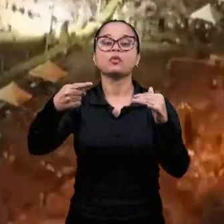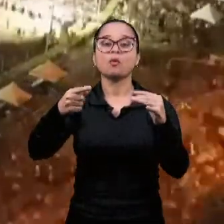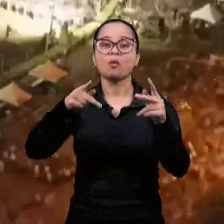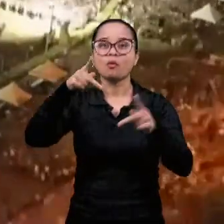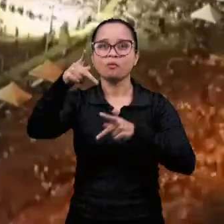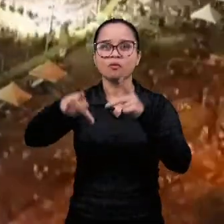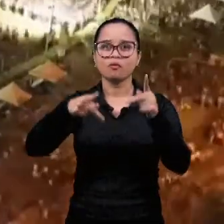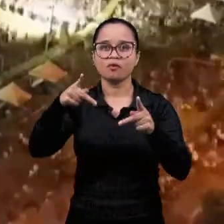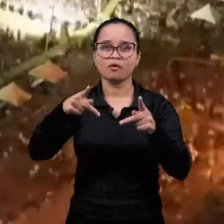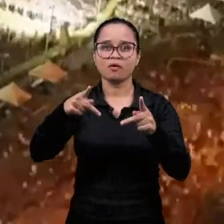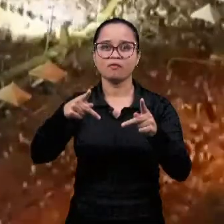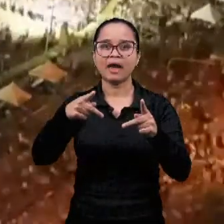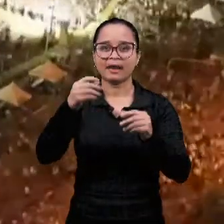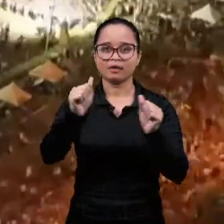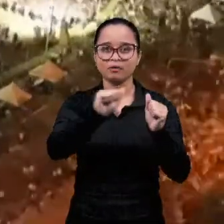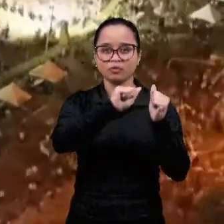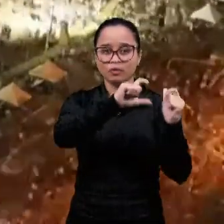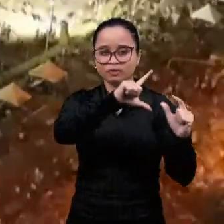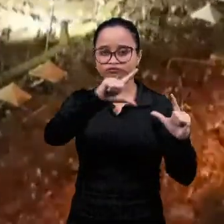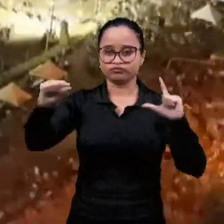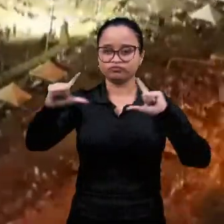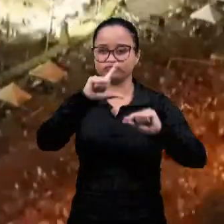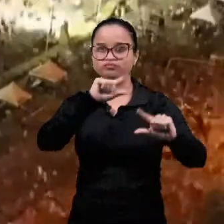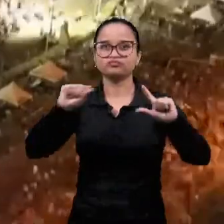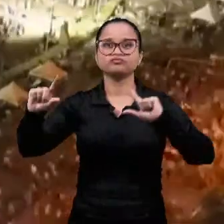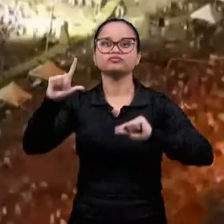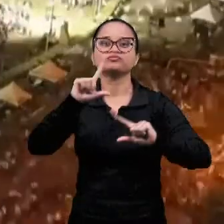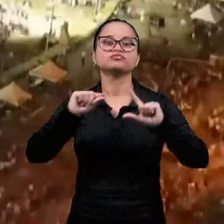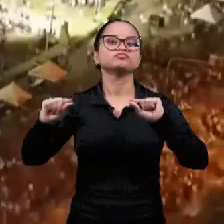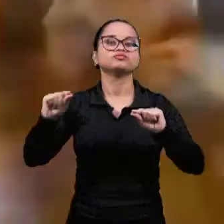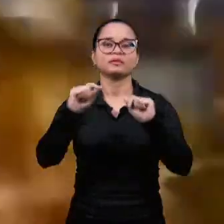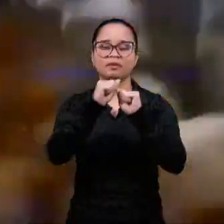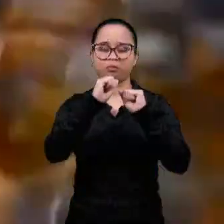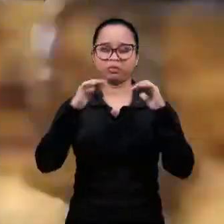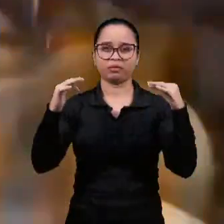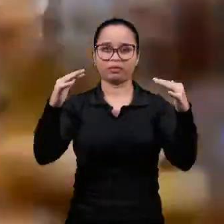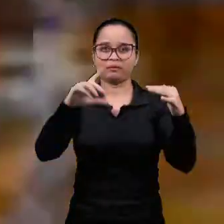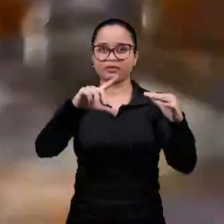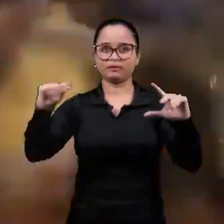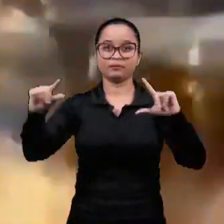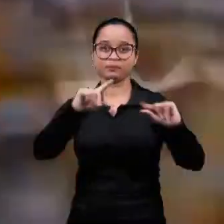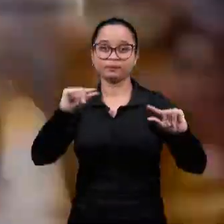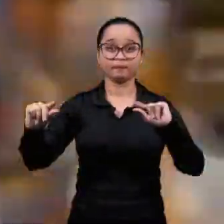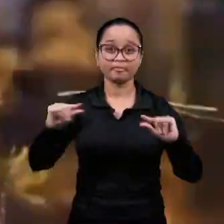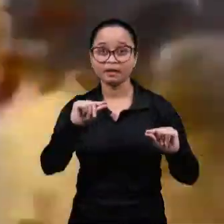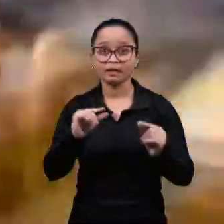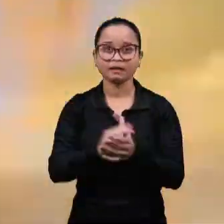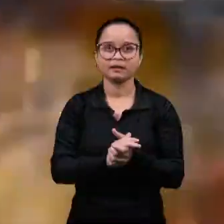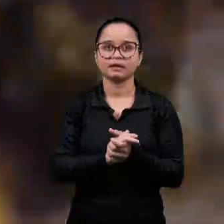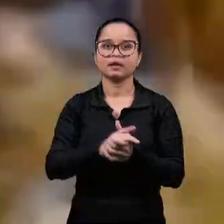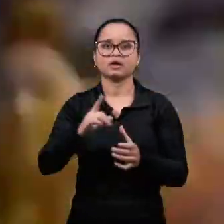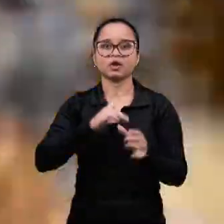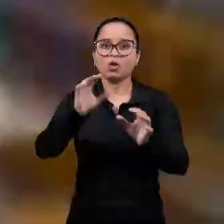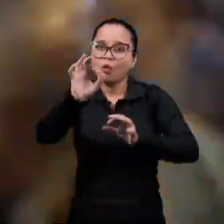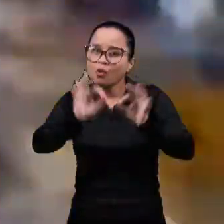vai se desmontar. Esse aí já é o final, quando já a multidão vai saindo de maneira extremamente